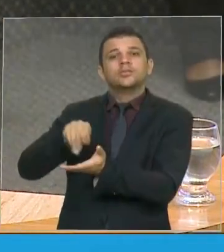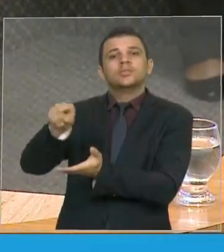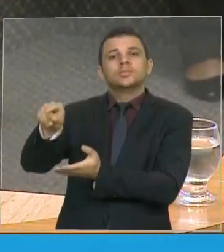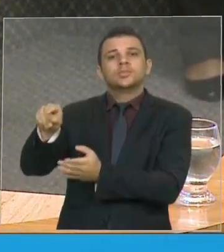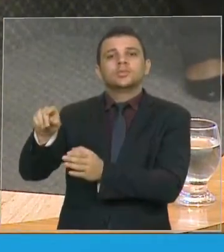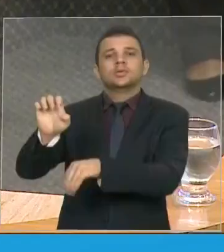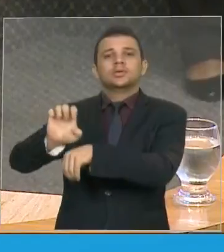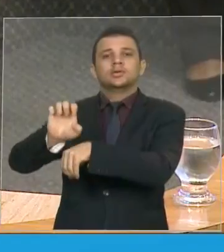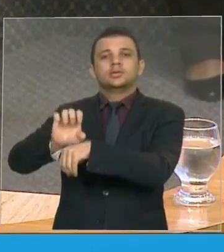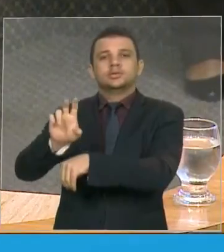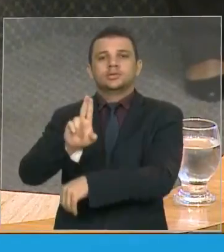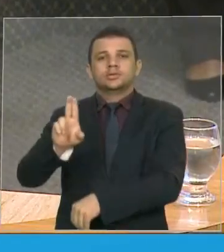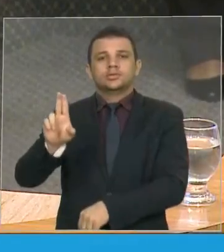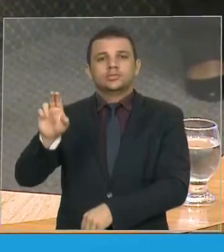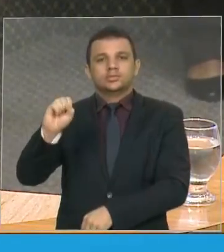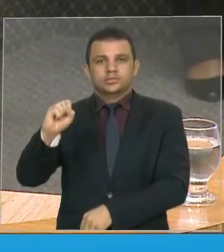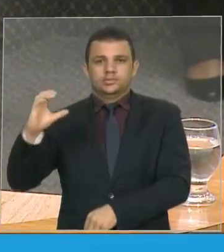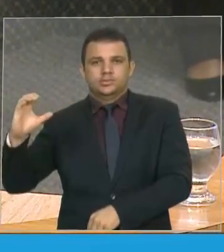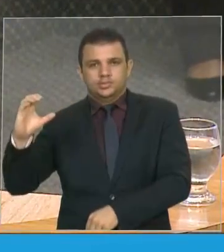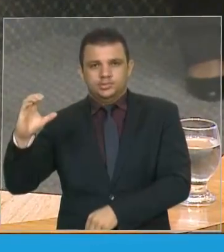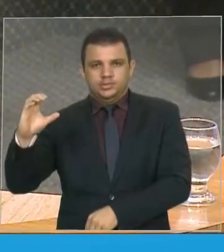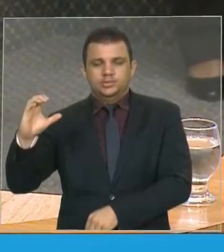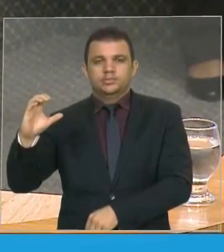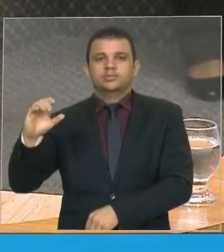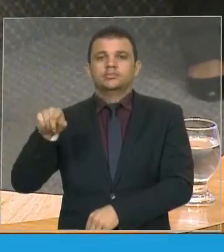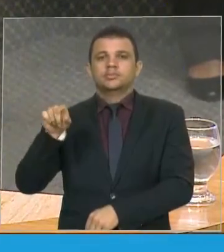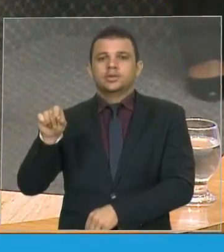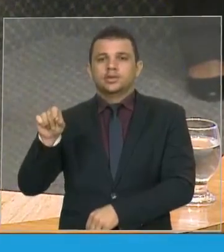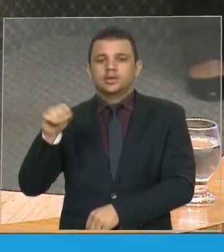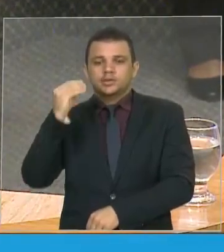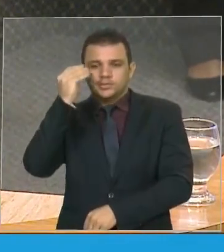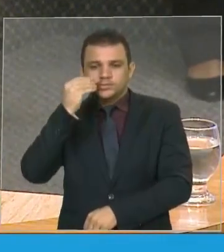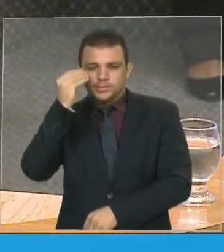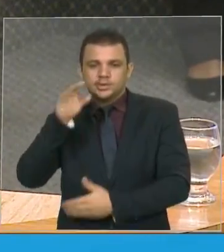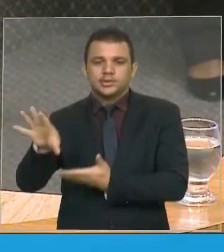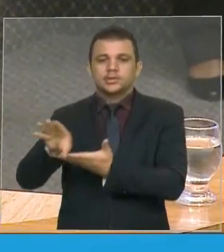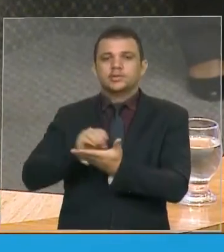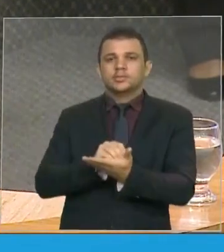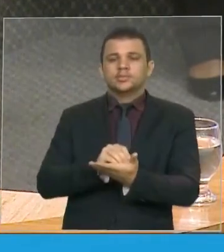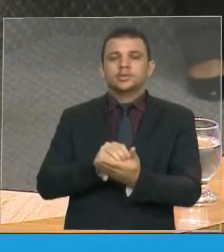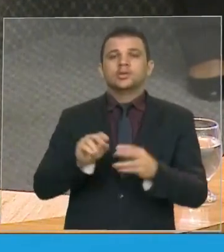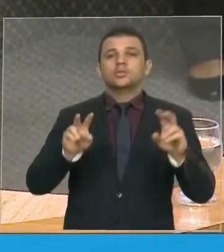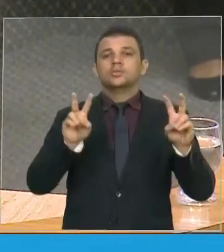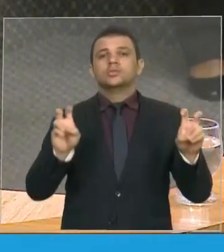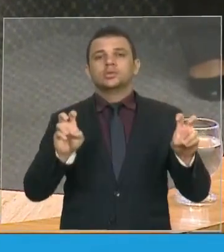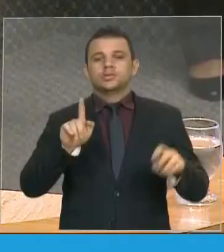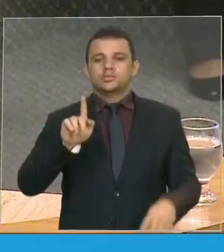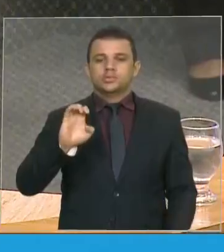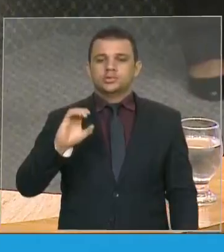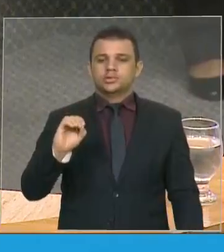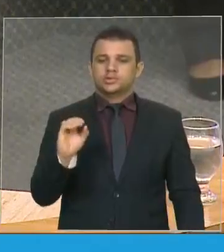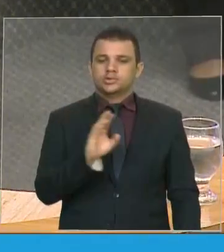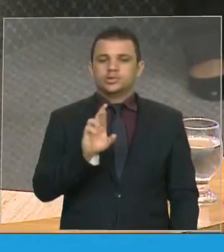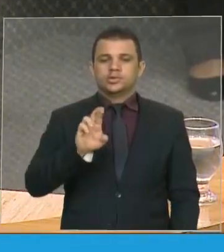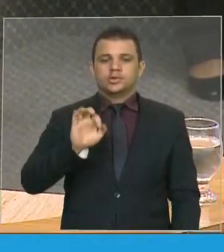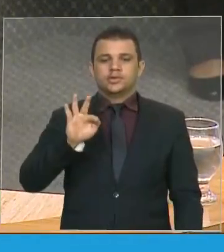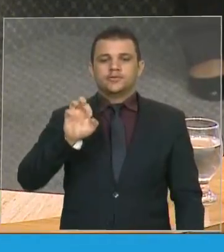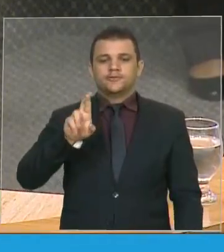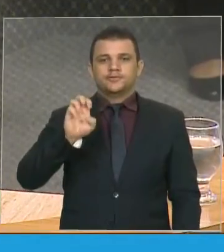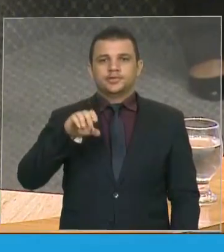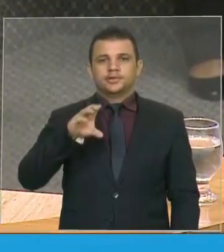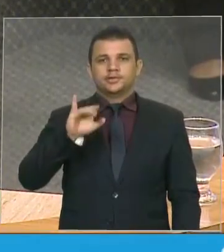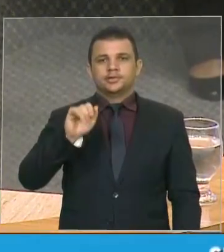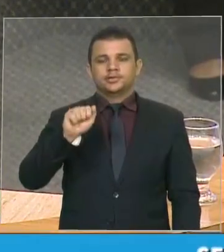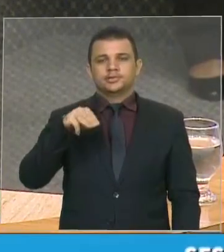georreferenciamento de crimes, utilizando alta tecnologia, e do georreferenciamento de crimes, nós fazemos o diagnóstico